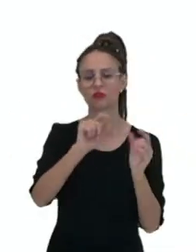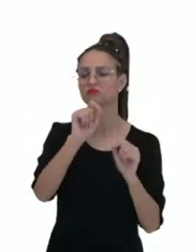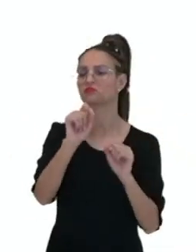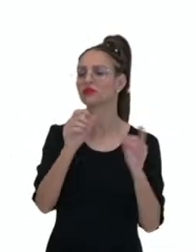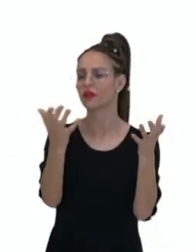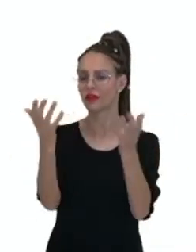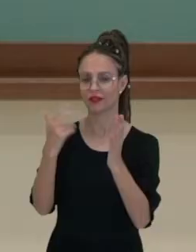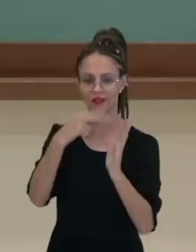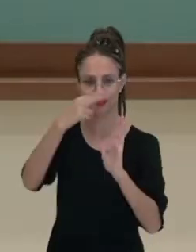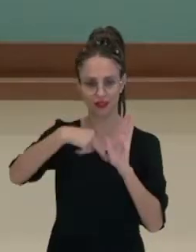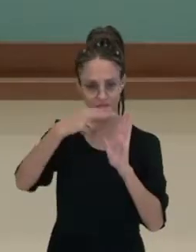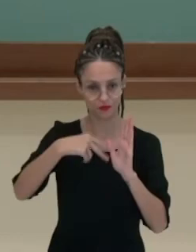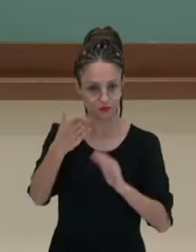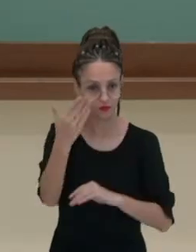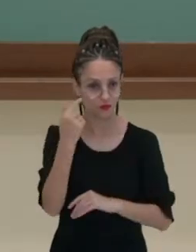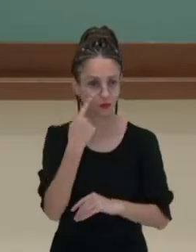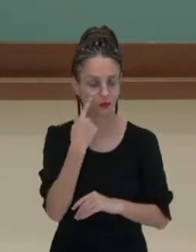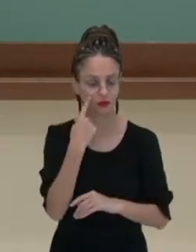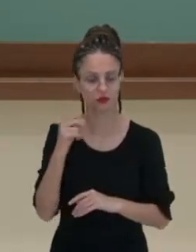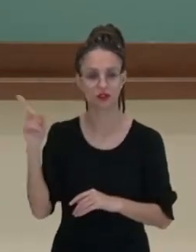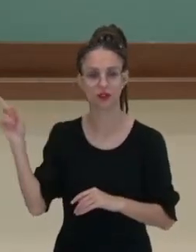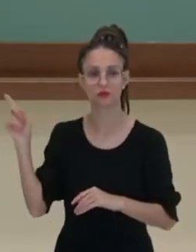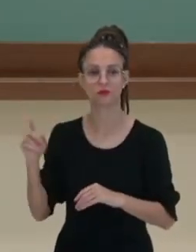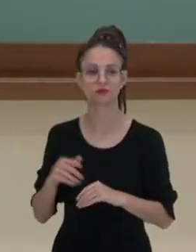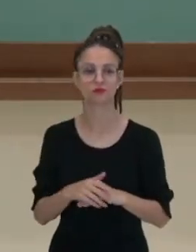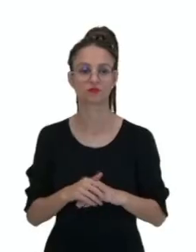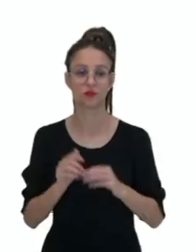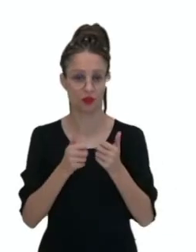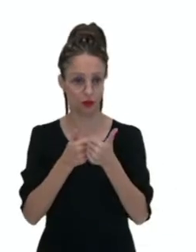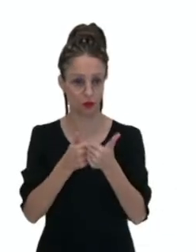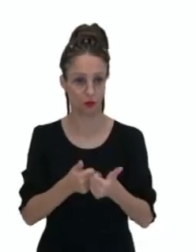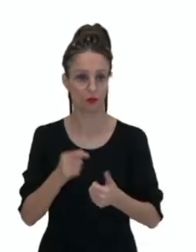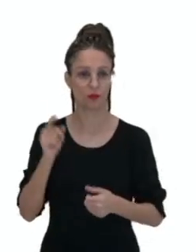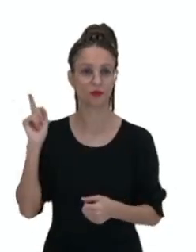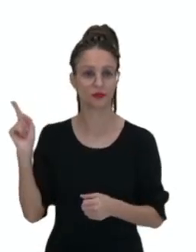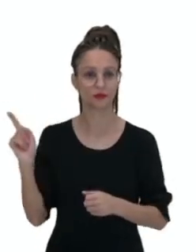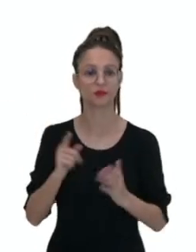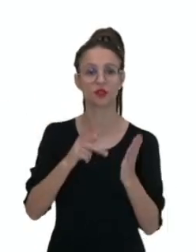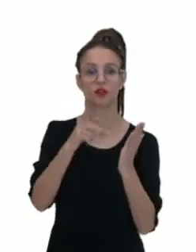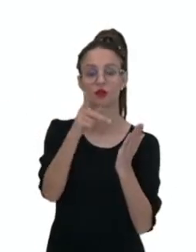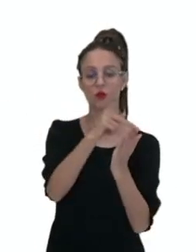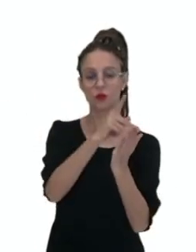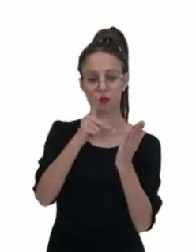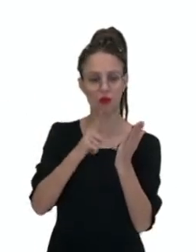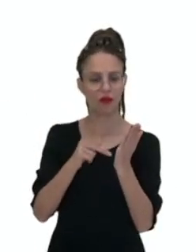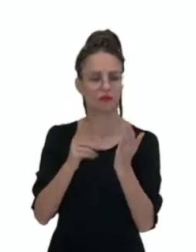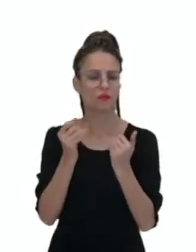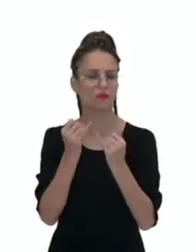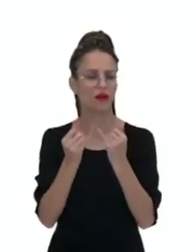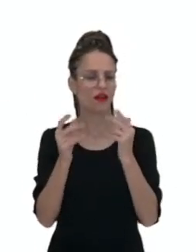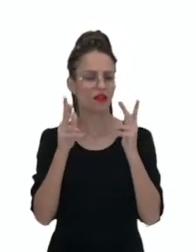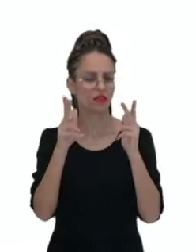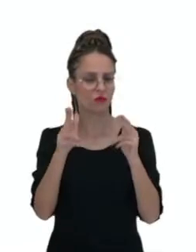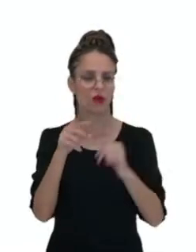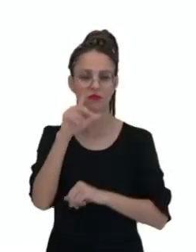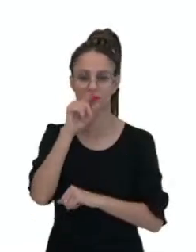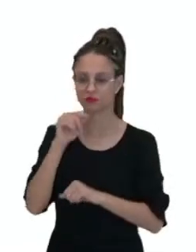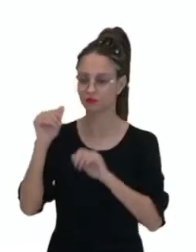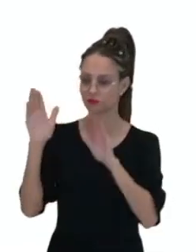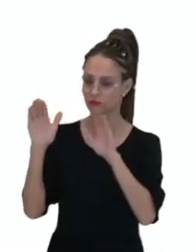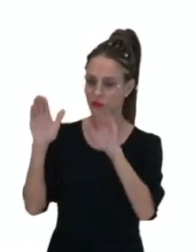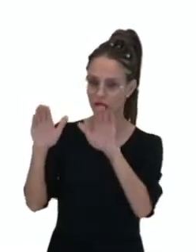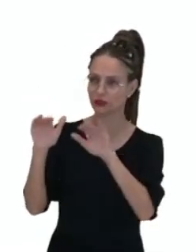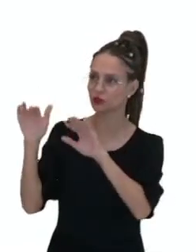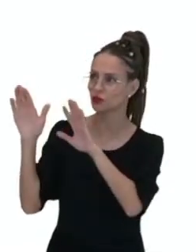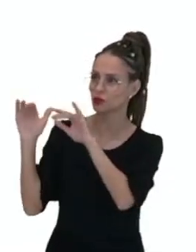isso mesmo? Vamos conferir aqui no texto? Me acompanhe. Os poemas são pássaros que chegam, não se